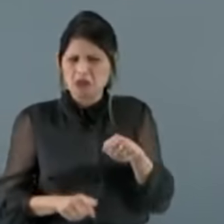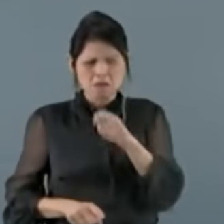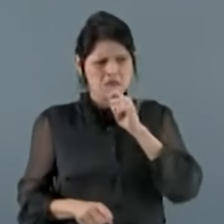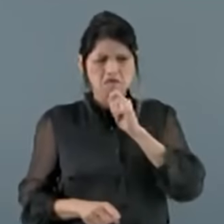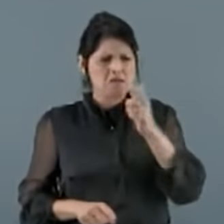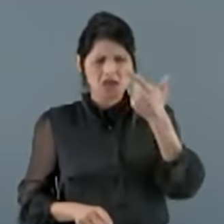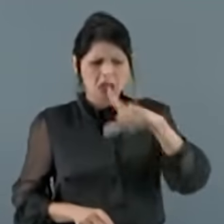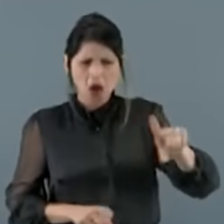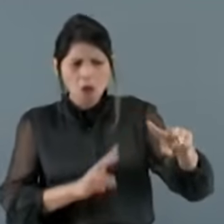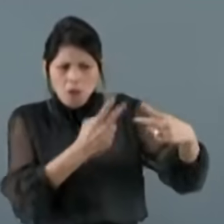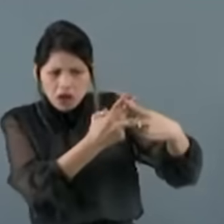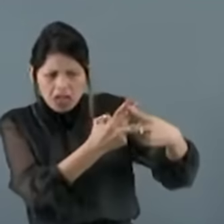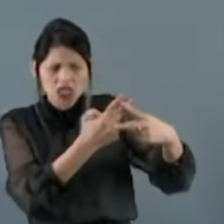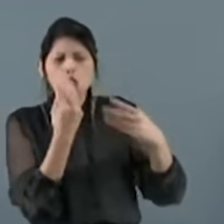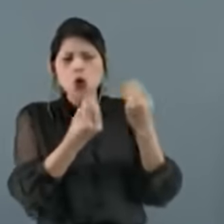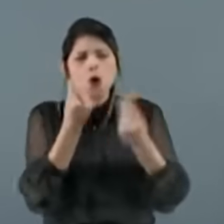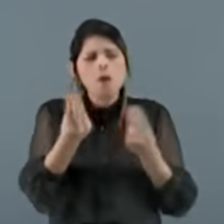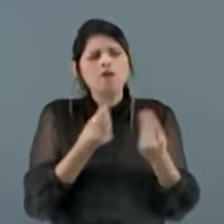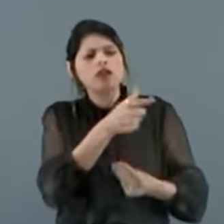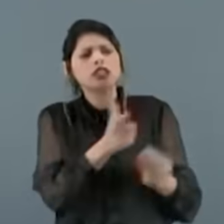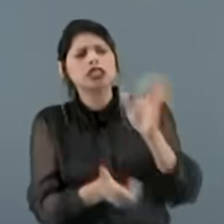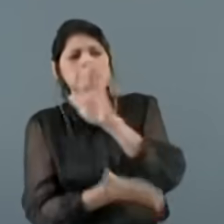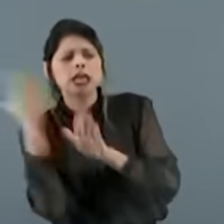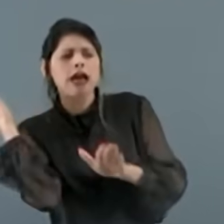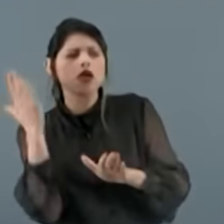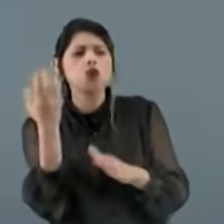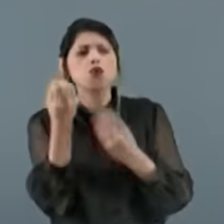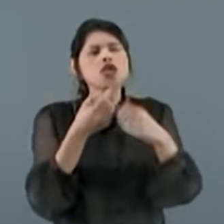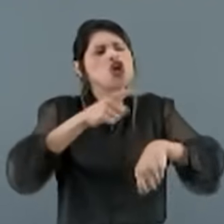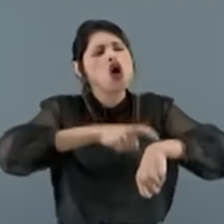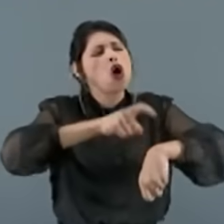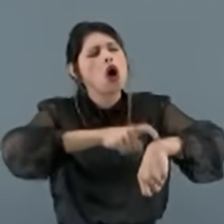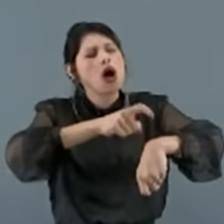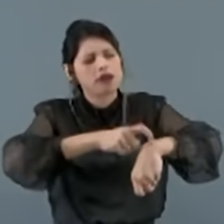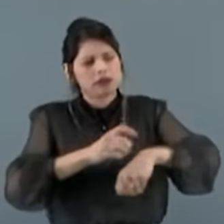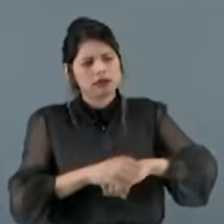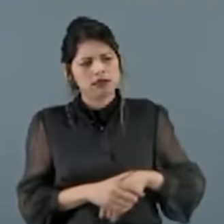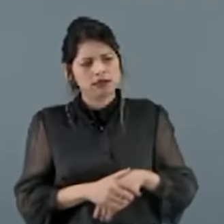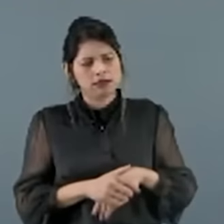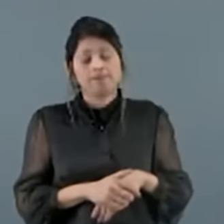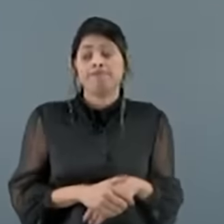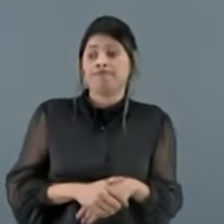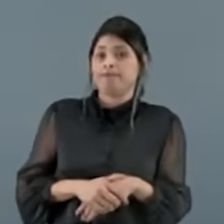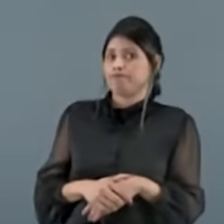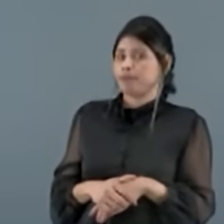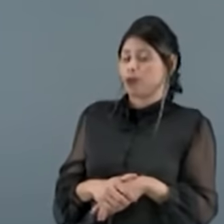do Palácio do Planalto? Em mais ou menos que horas? Eu saí, eu até anotei.